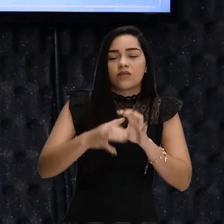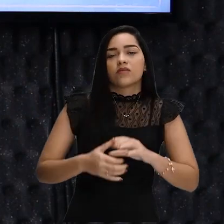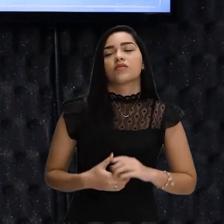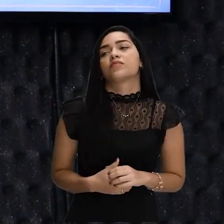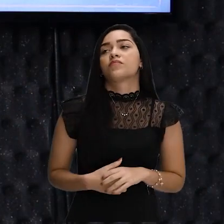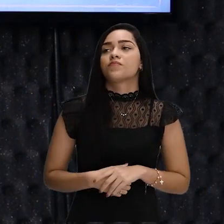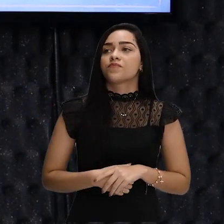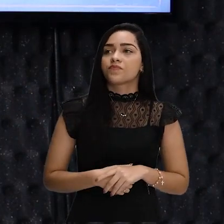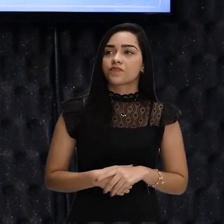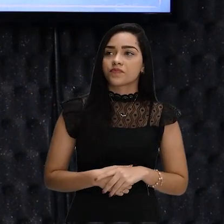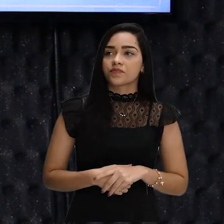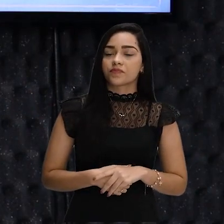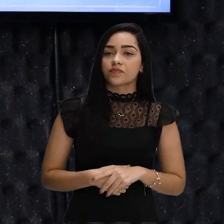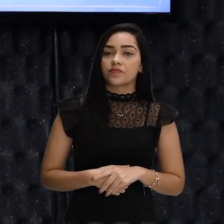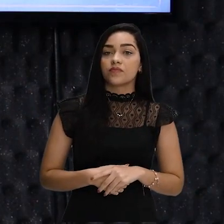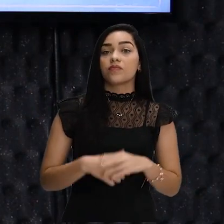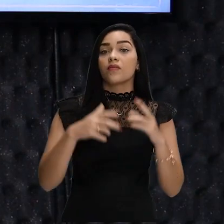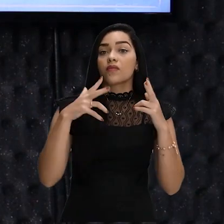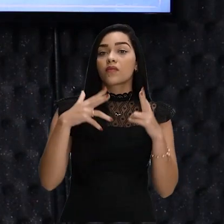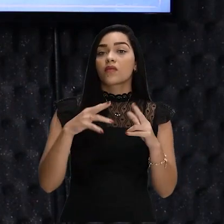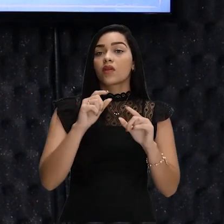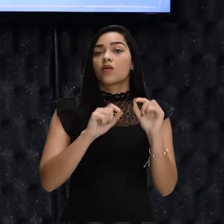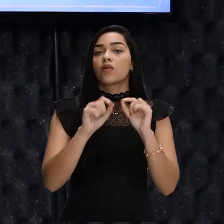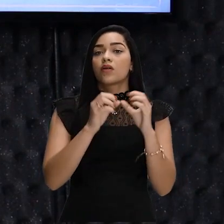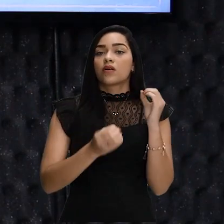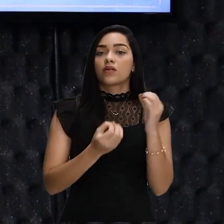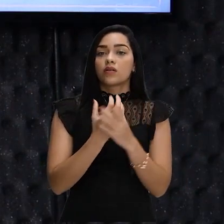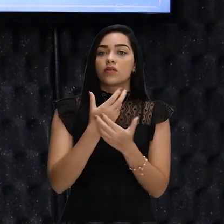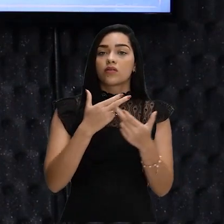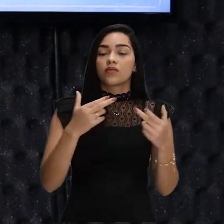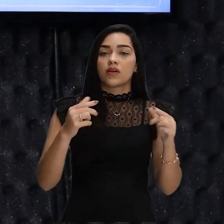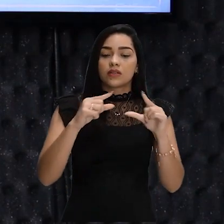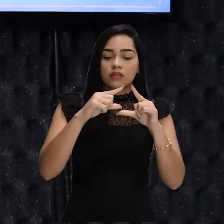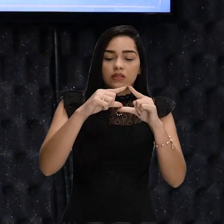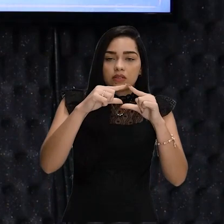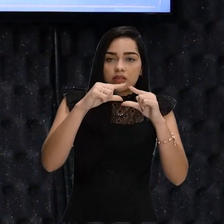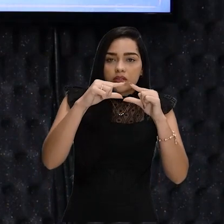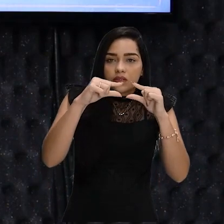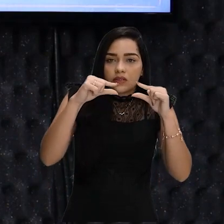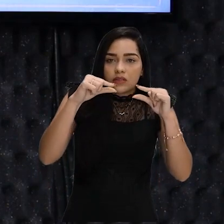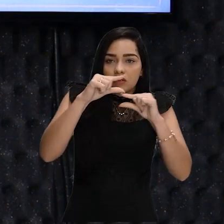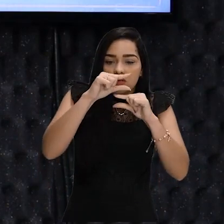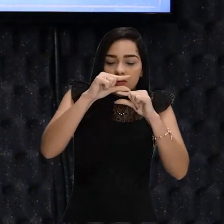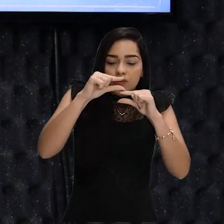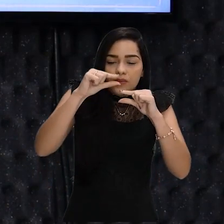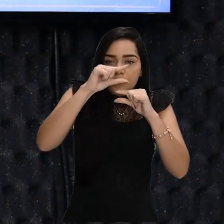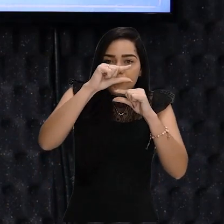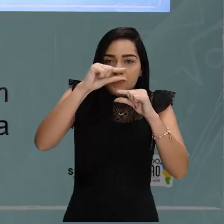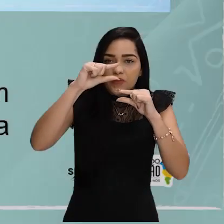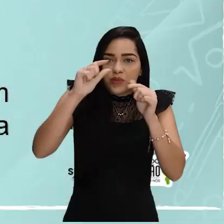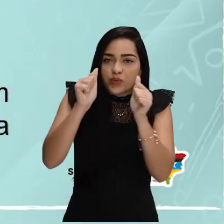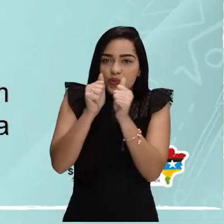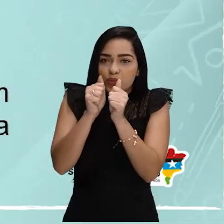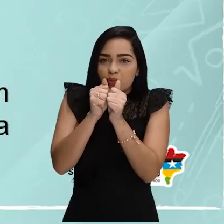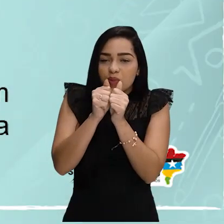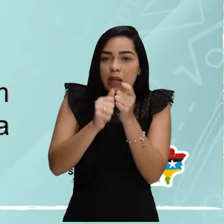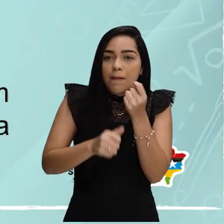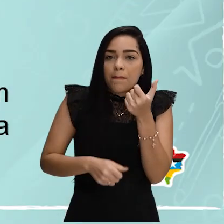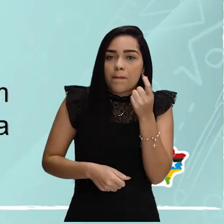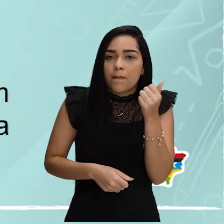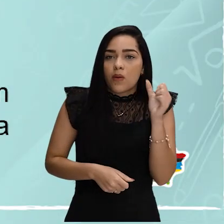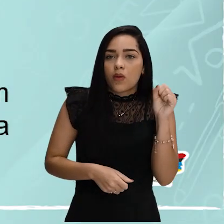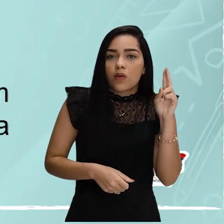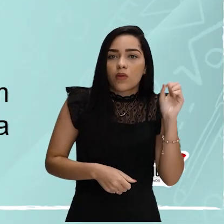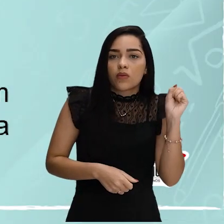tecido epitelial. O tecido epitelial ele é formado por várias células bem juntinhas umas das outras. Tá? Pouca